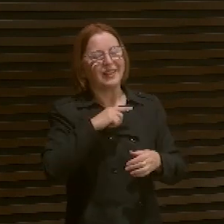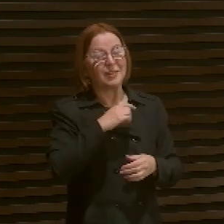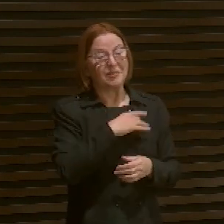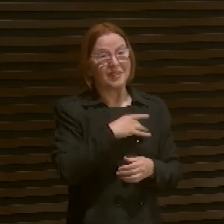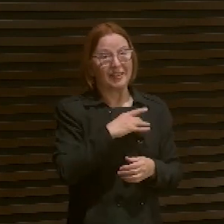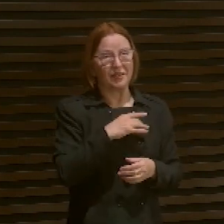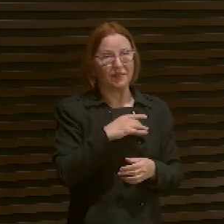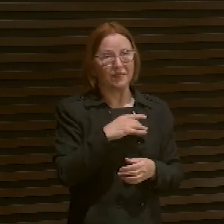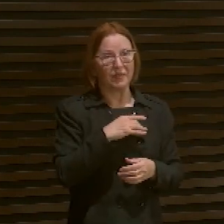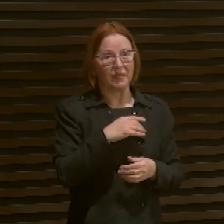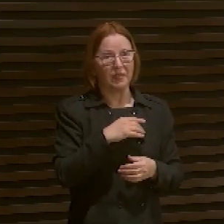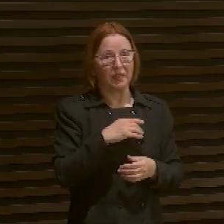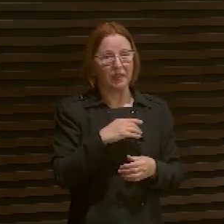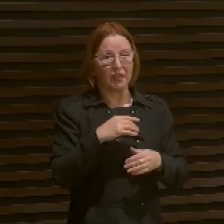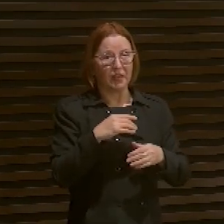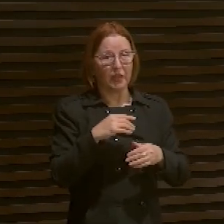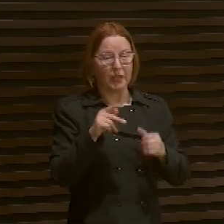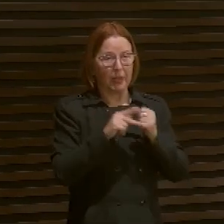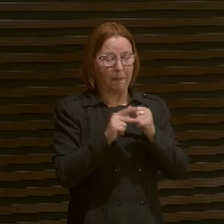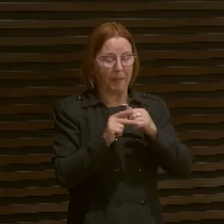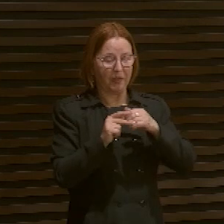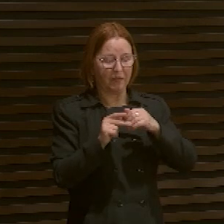E começando a submergir, gritou, salva-me, Senhor.